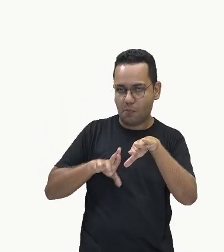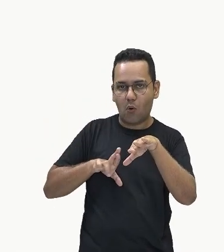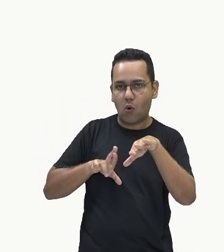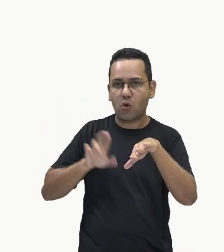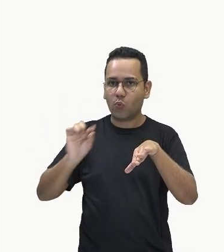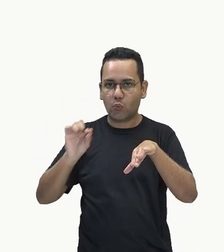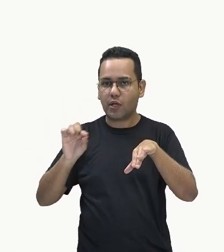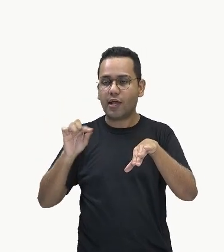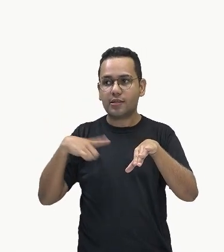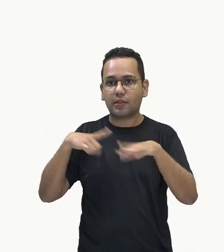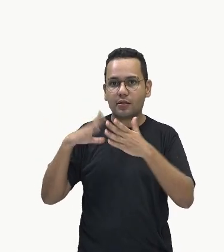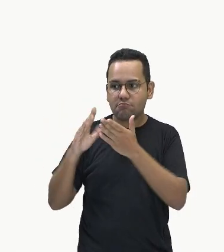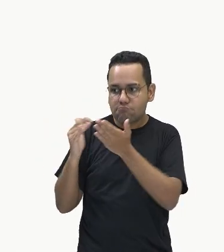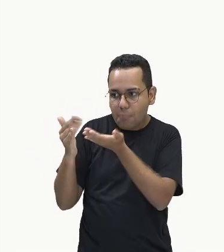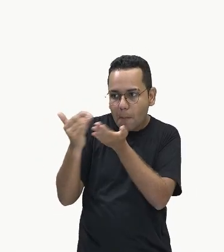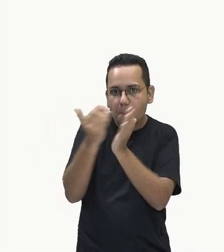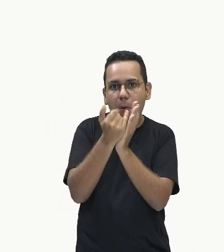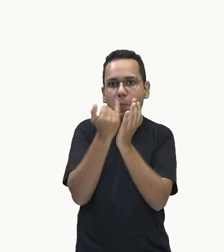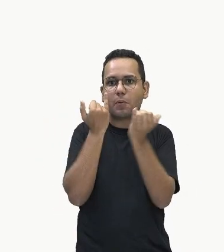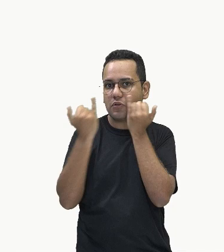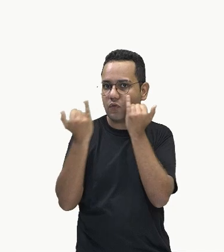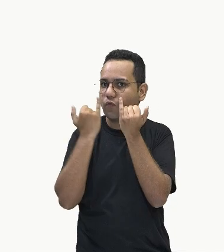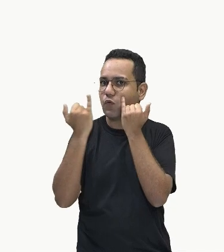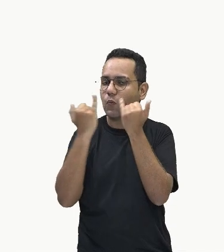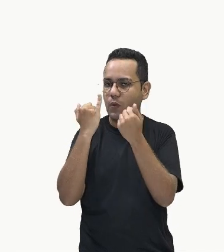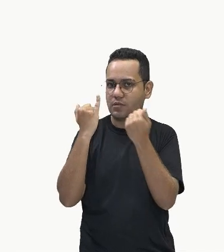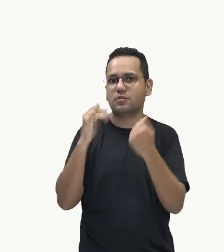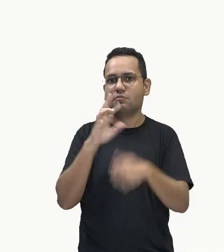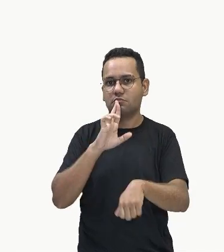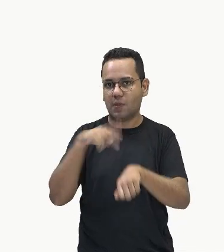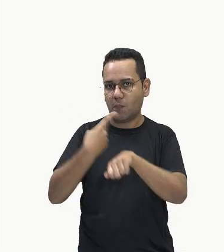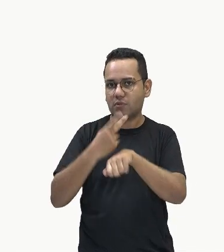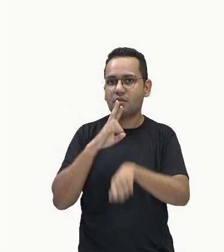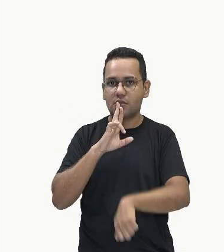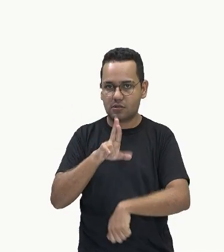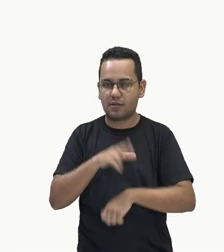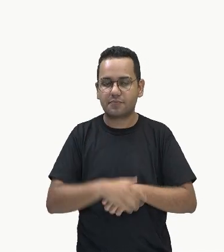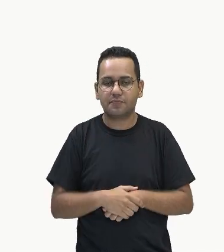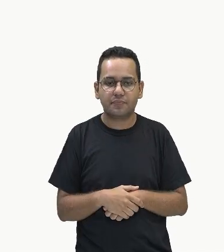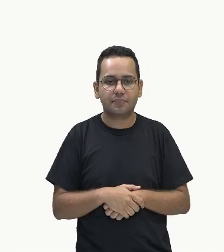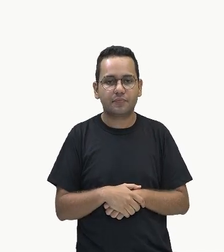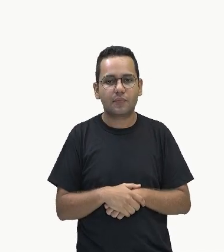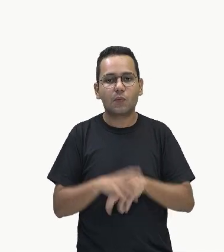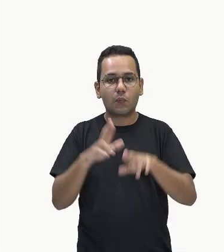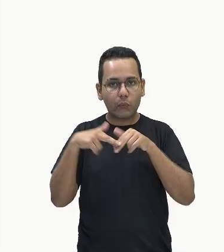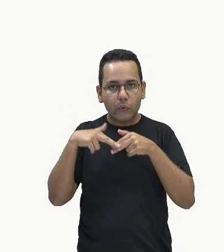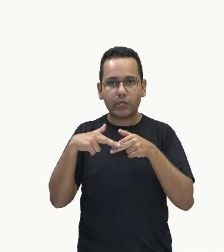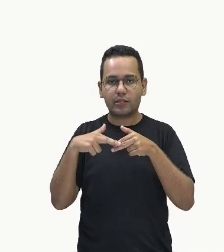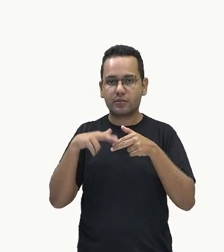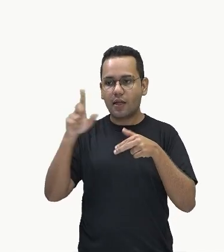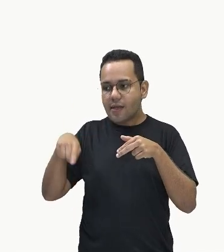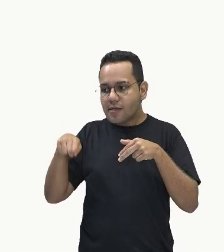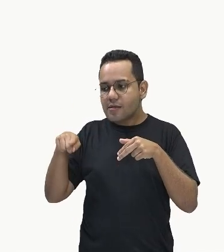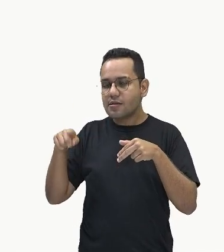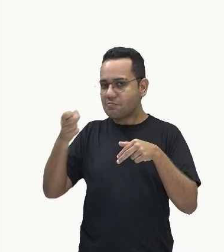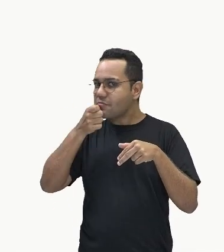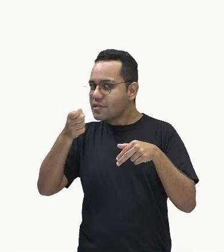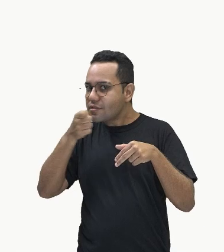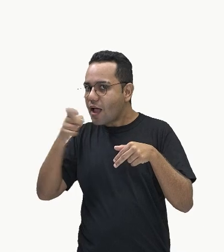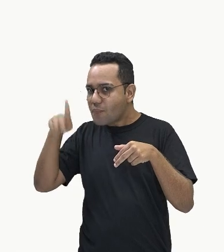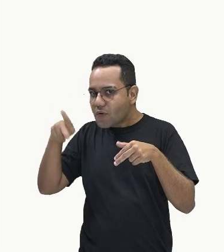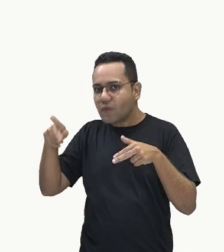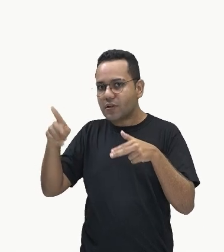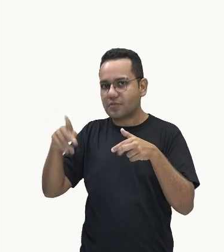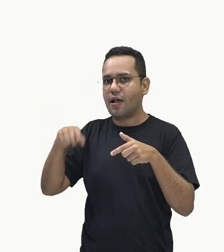Vai gerar o meu resultado, né? E aí, esta é a minha população. Quando